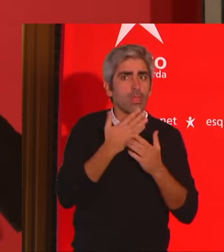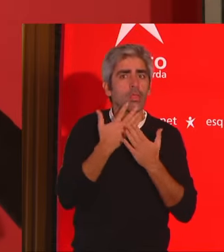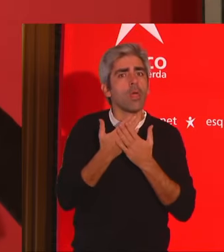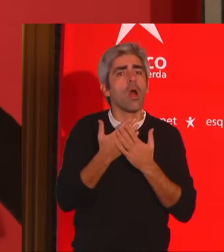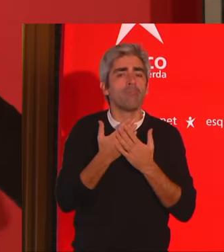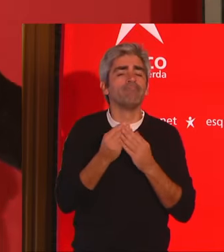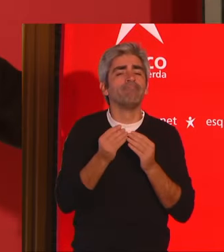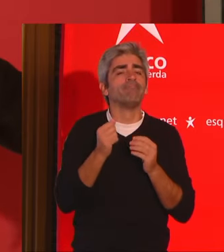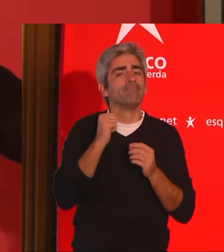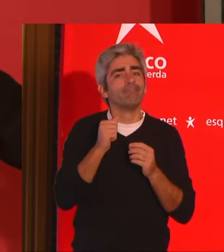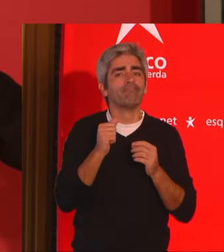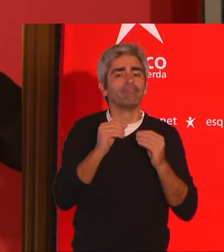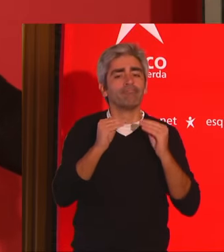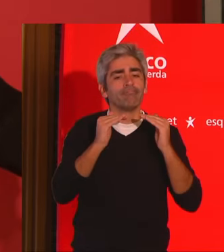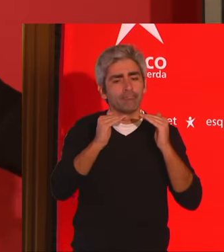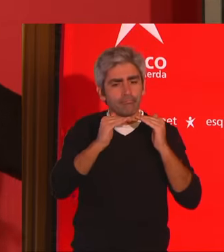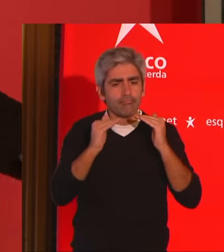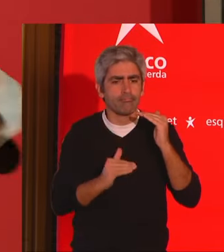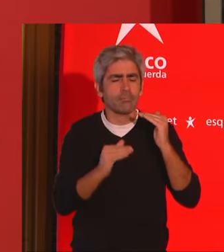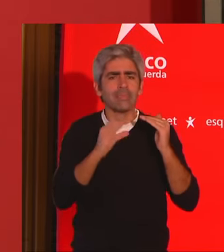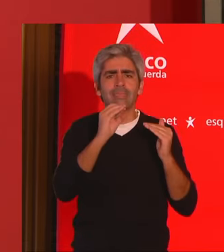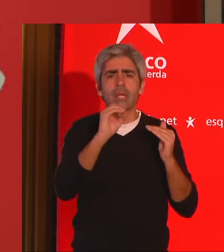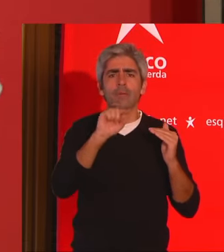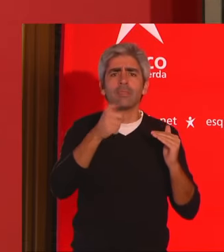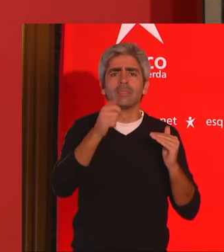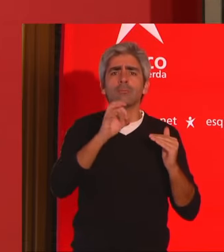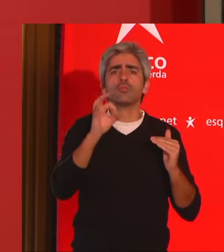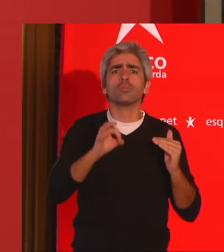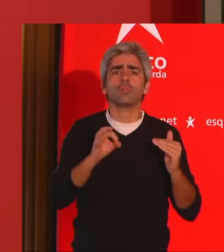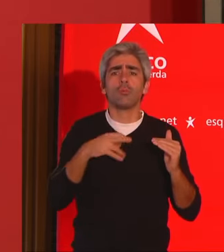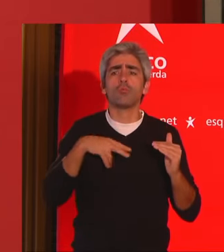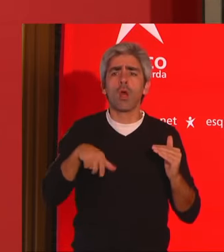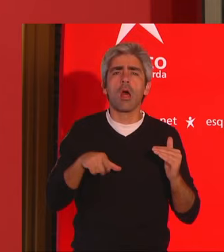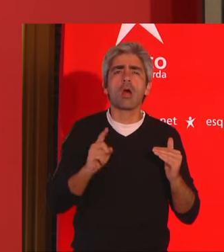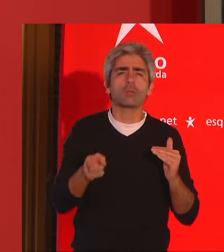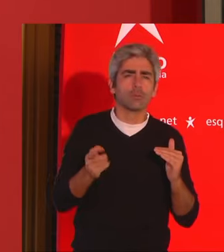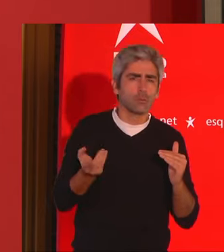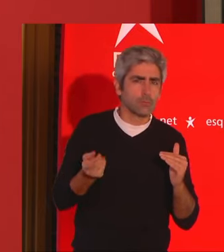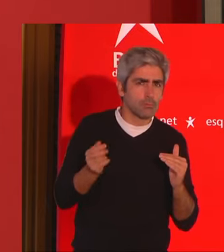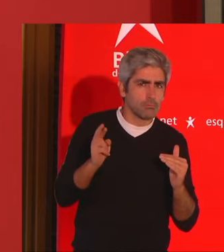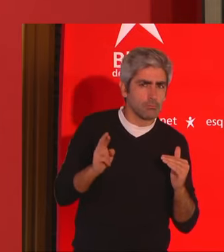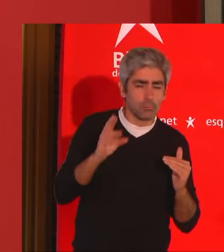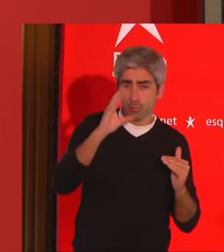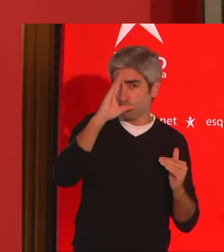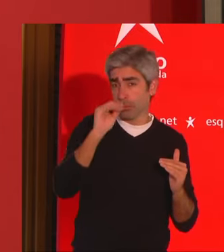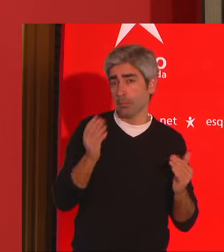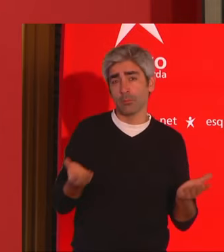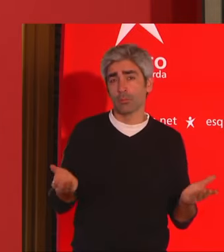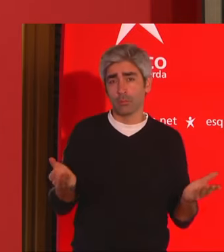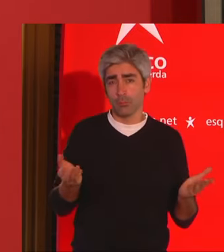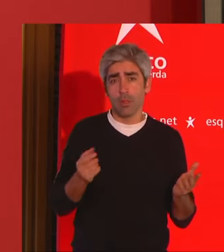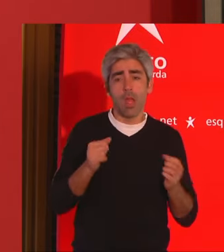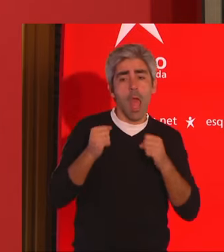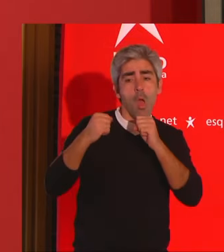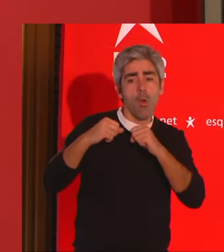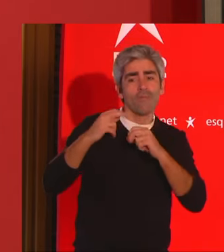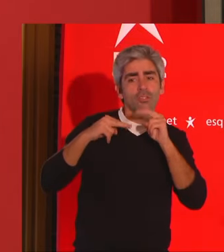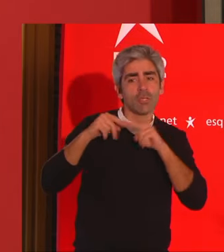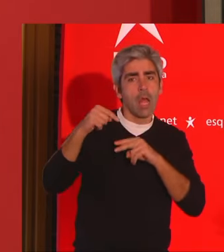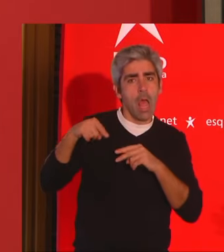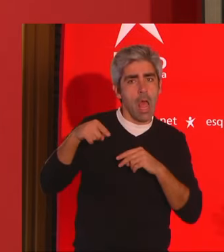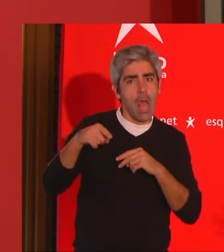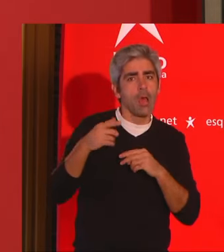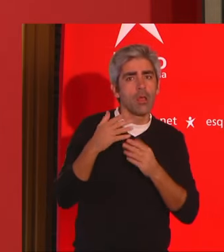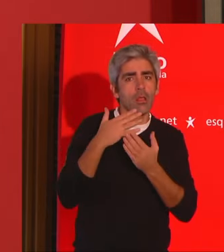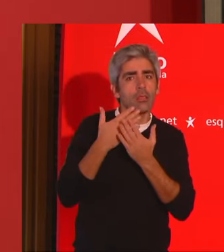pagar 0,5%. Em Portugal, até hoje, não sabemos quais são os acordos fiscais